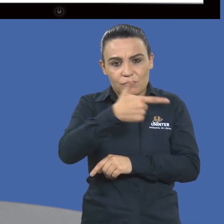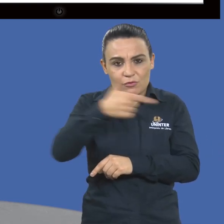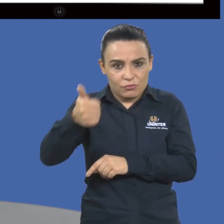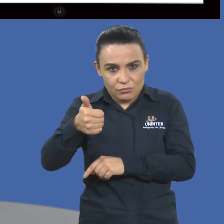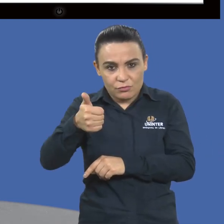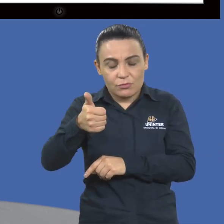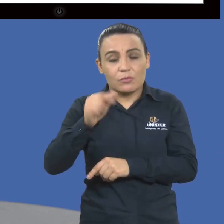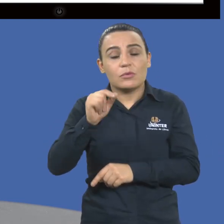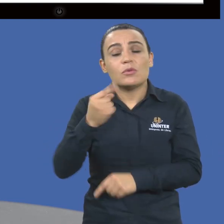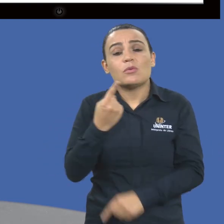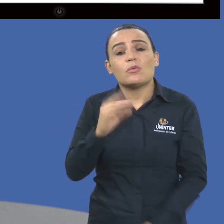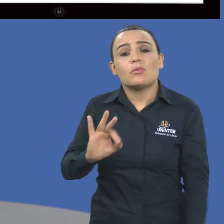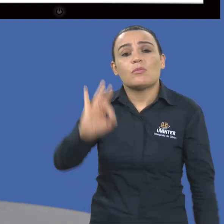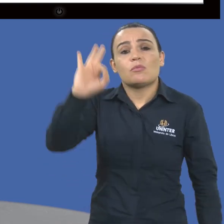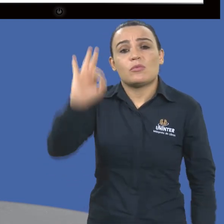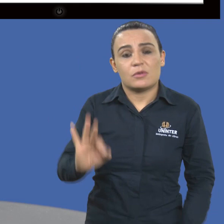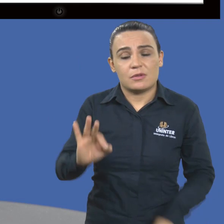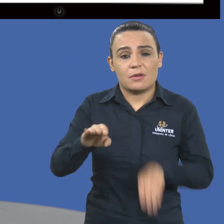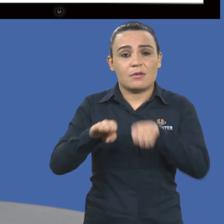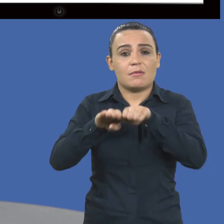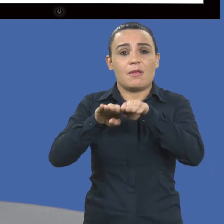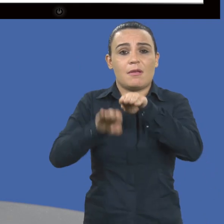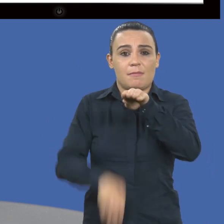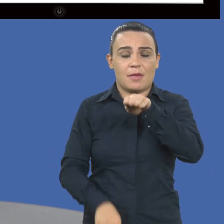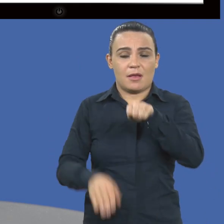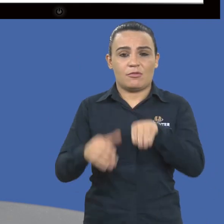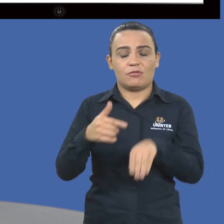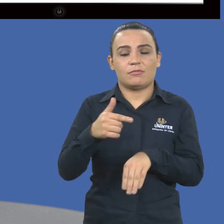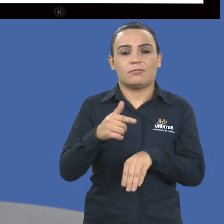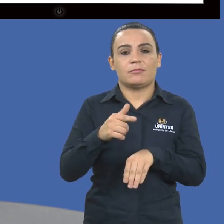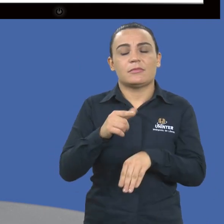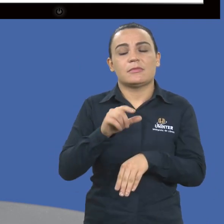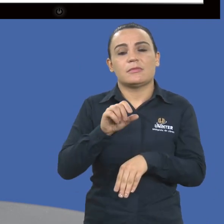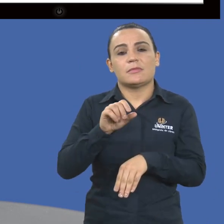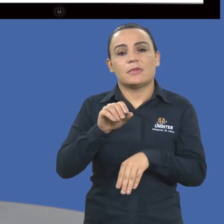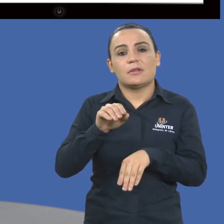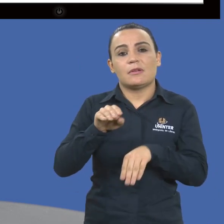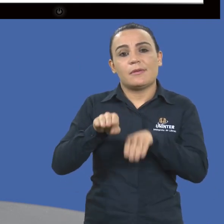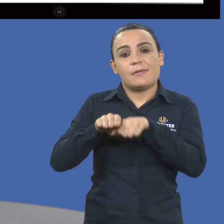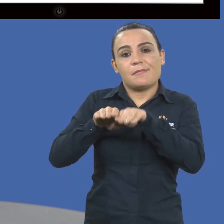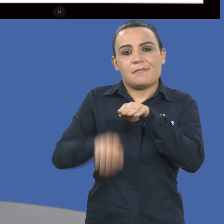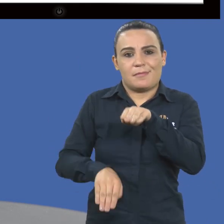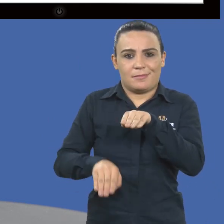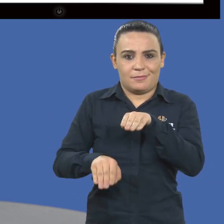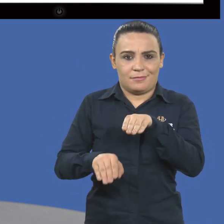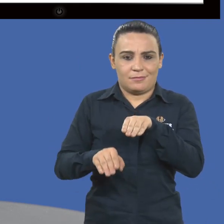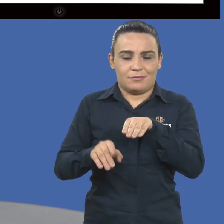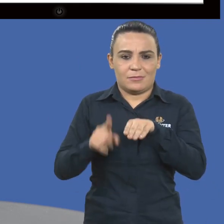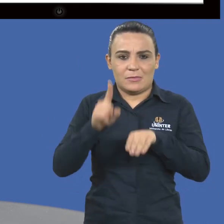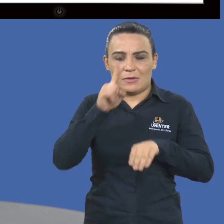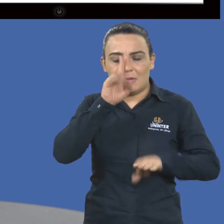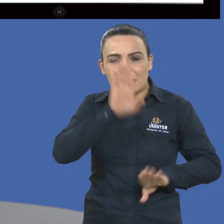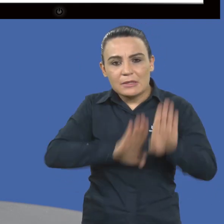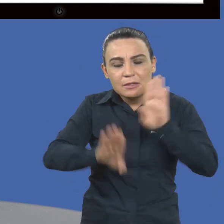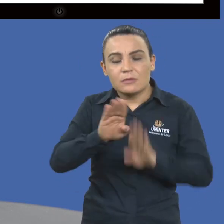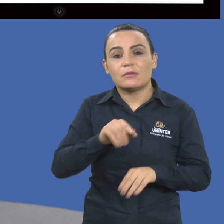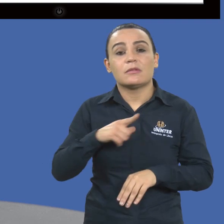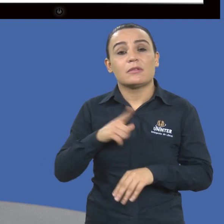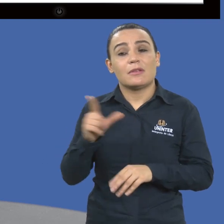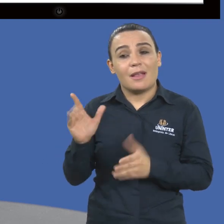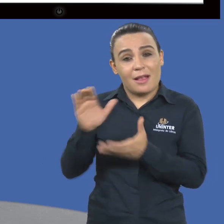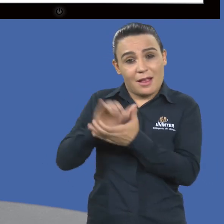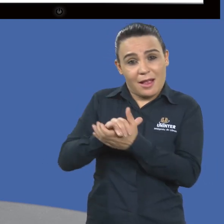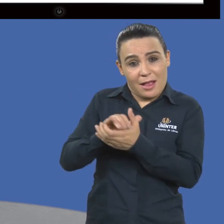casal é muito baixo, é em torno de 1%. Eu já tive pacientes que consultaram